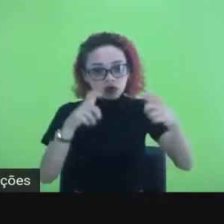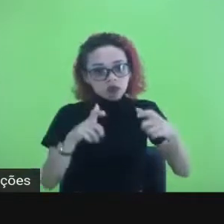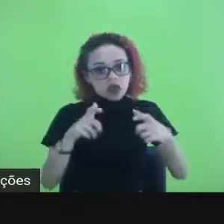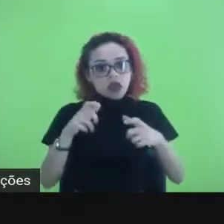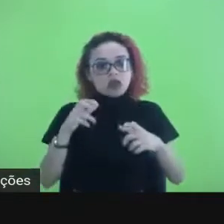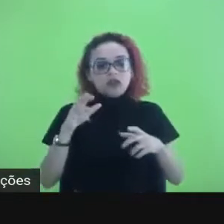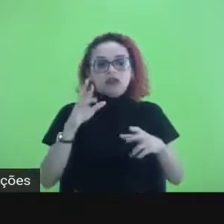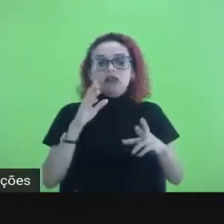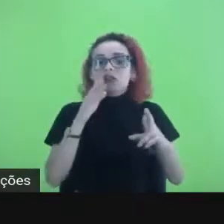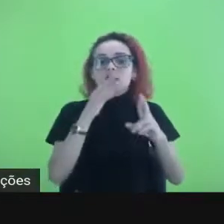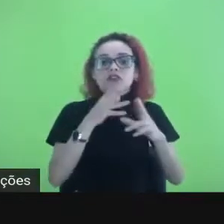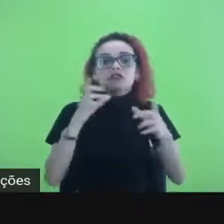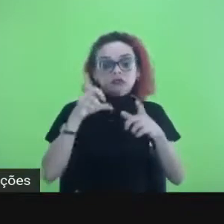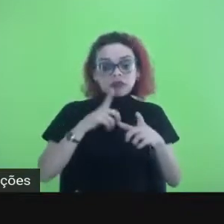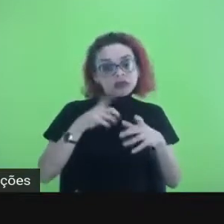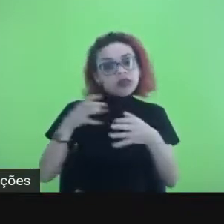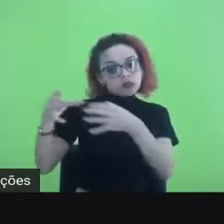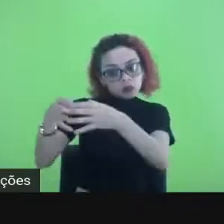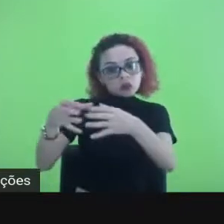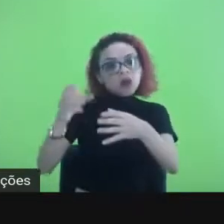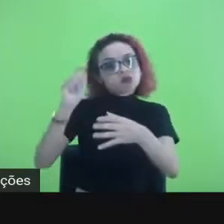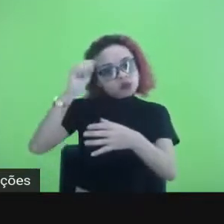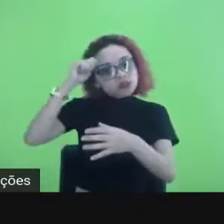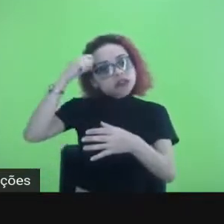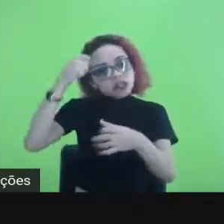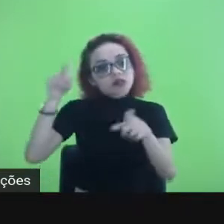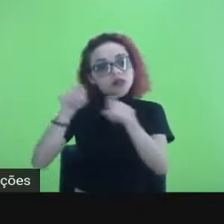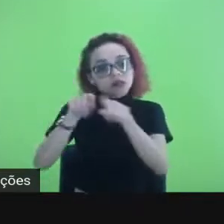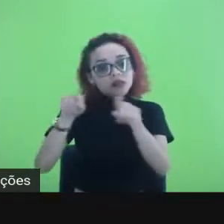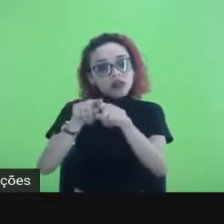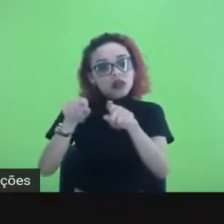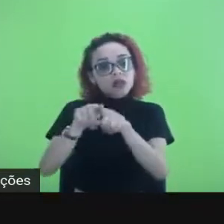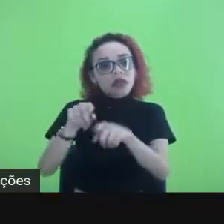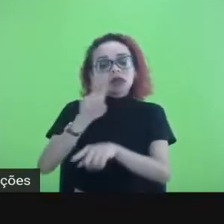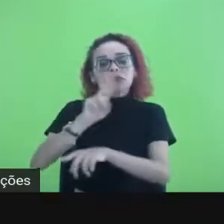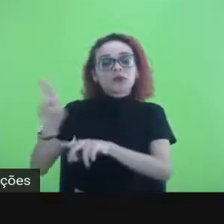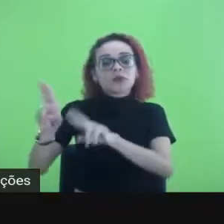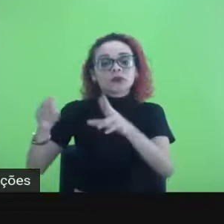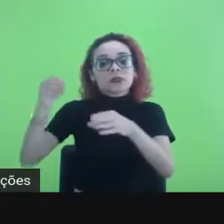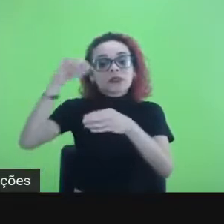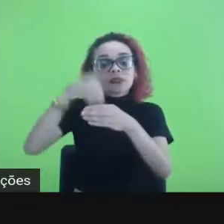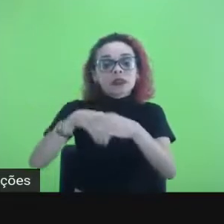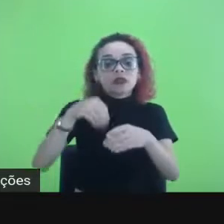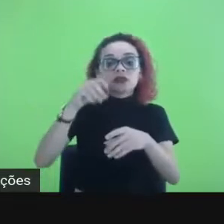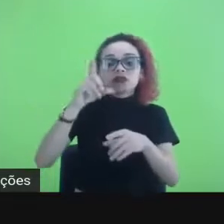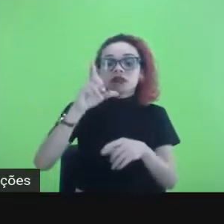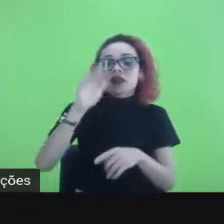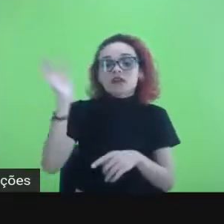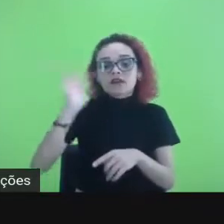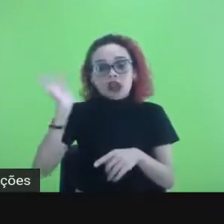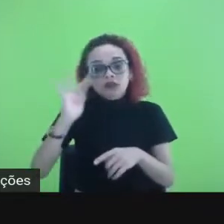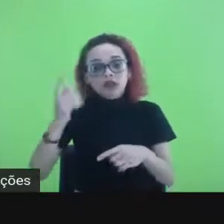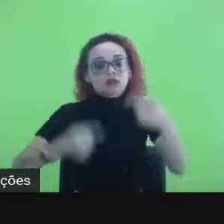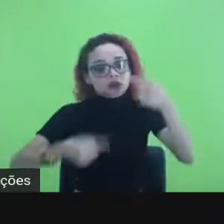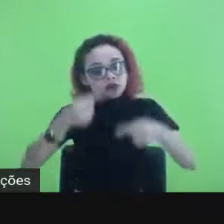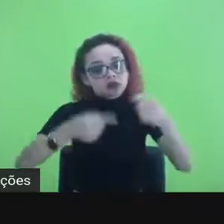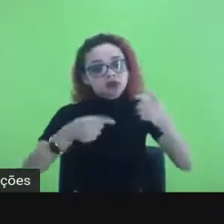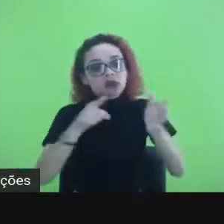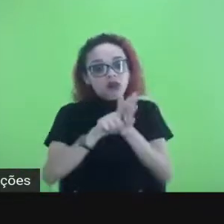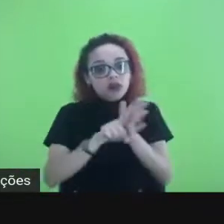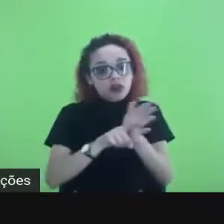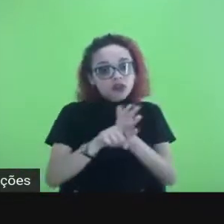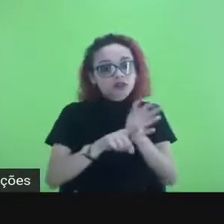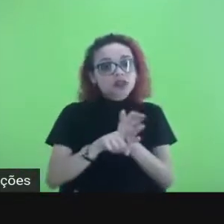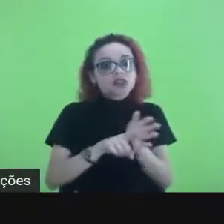muitos coletivos negros que têm se articulado dentro dos espaços das universidades para debater essas questões. Fico muito feliz, né, com